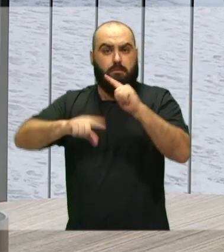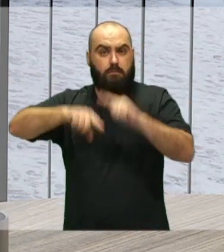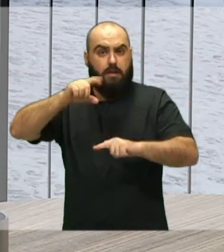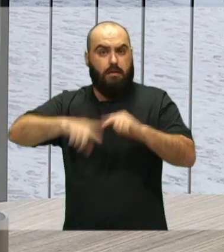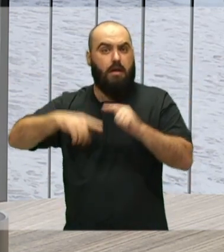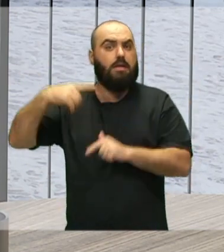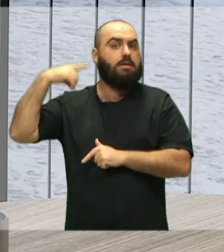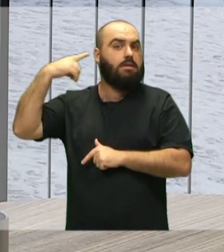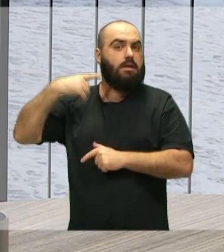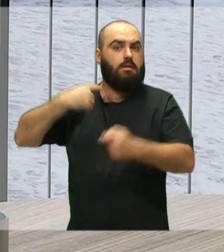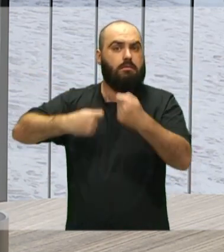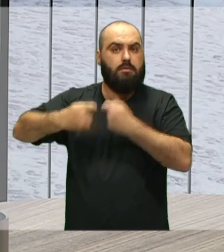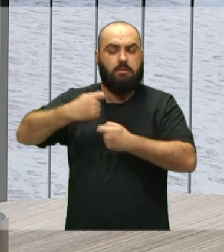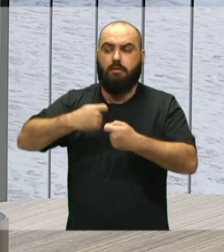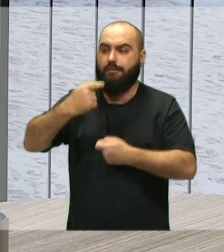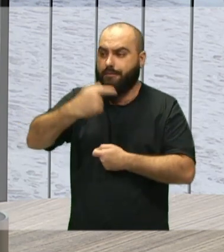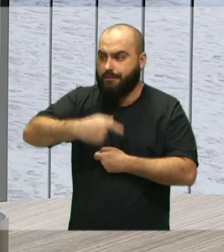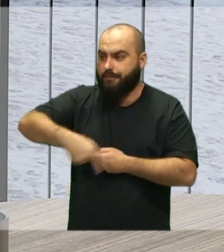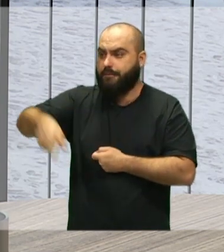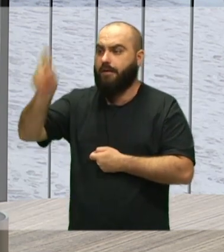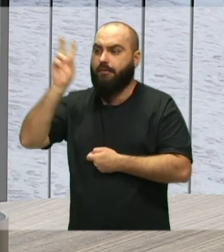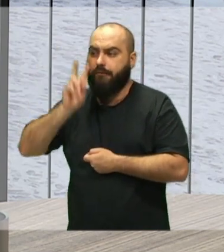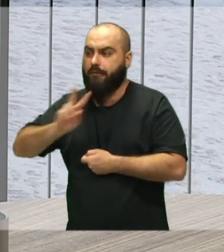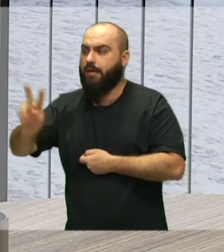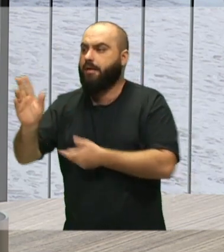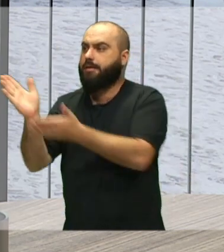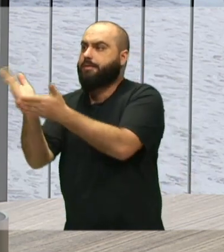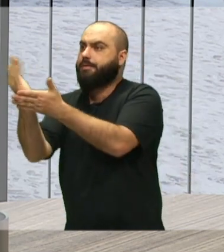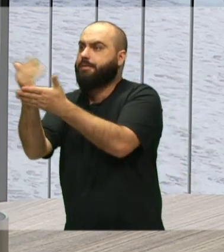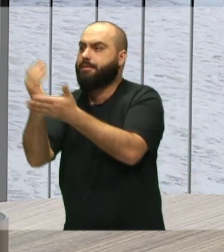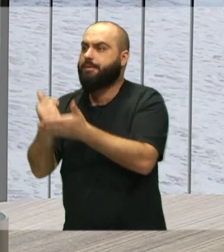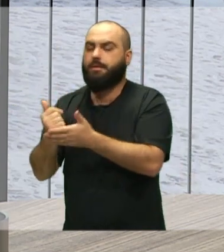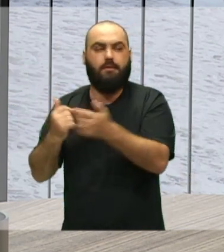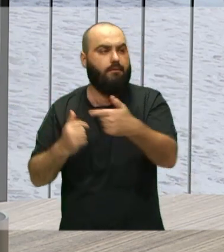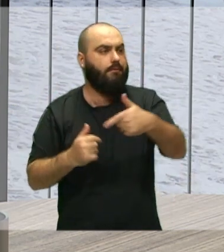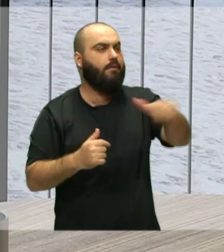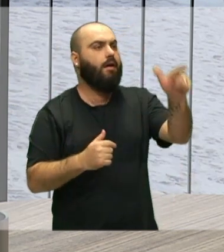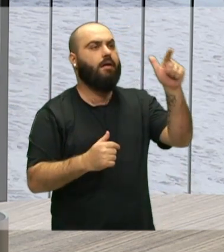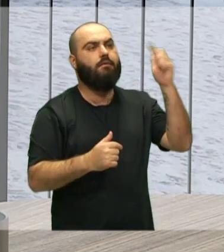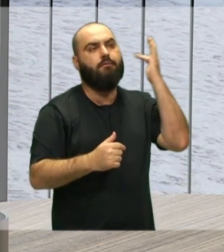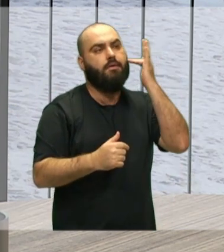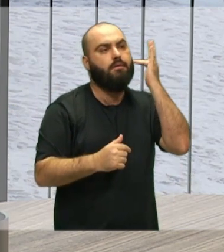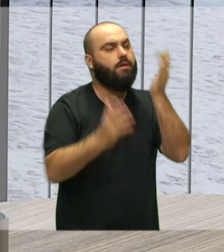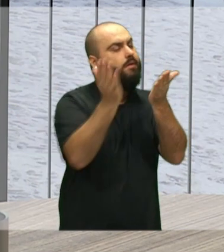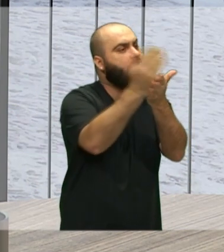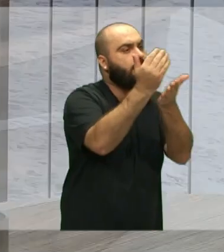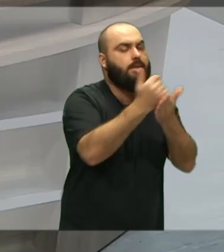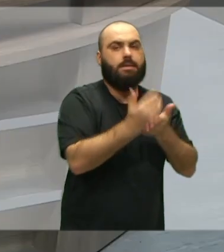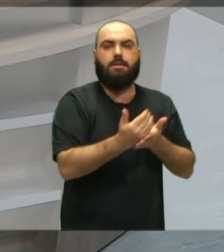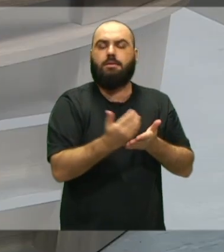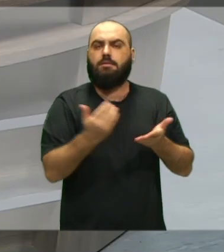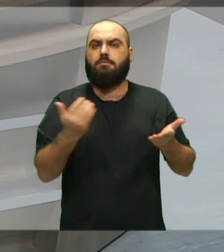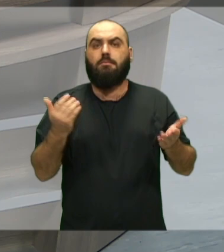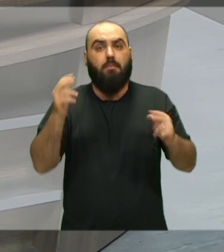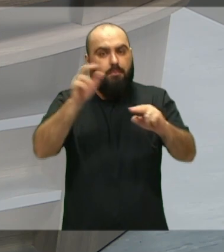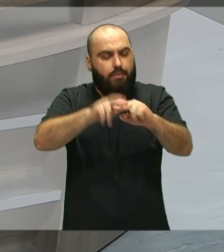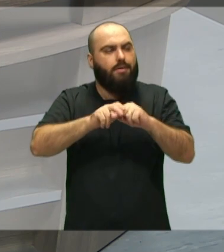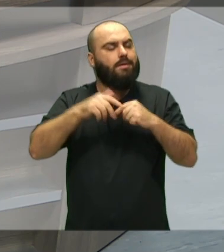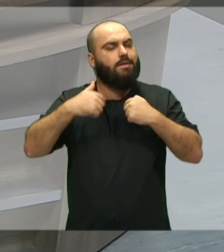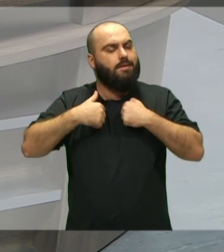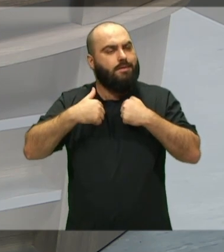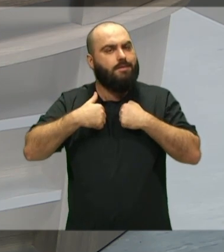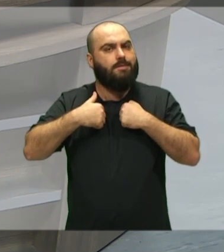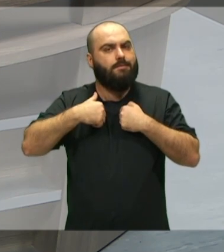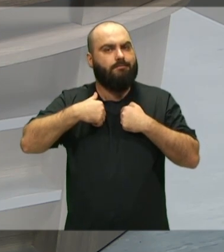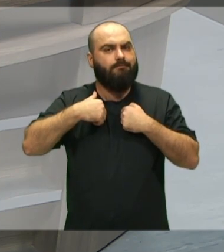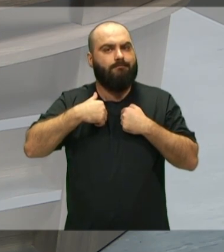administrativo a gente vai colher na jurisprudência, vai colher na doutrina. Então, por isso, a preocupação, quando a gente